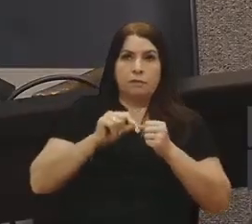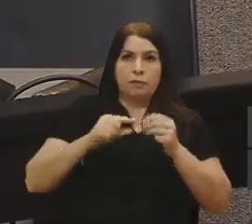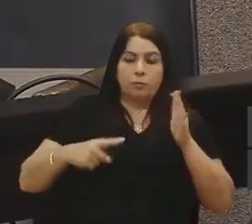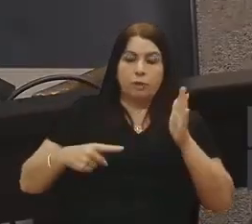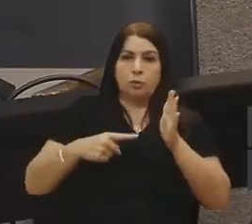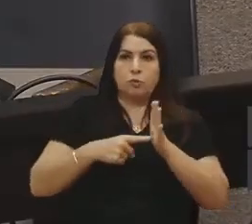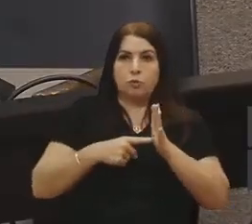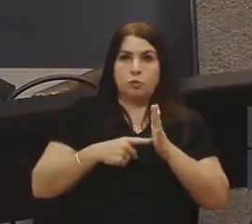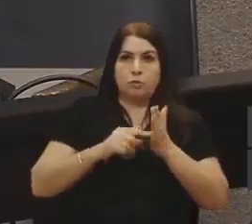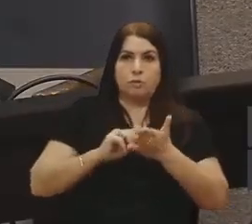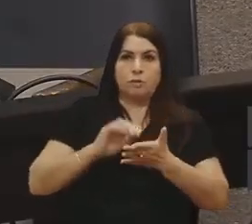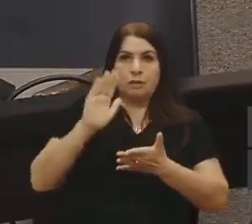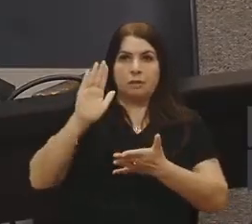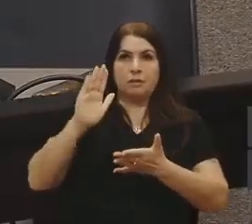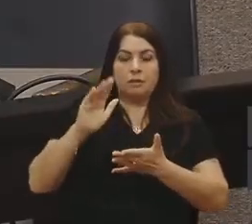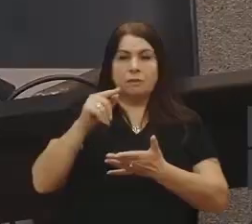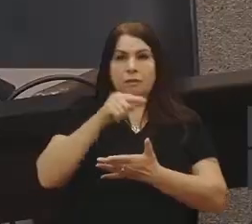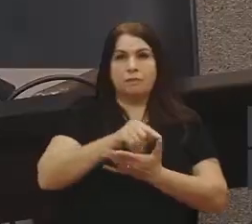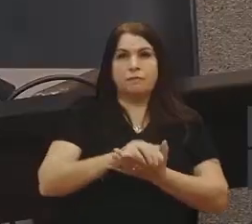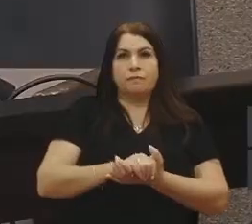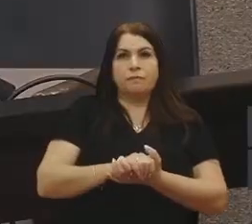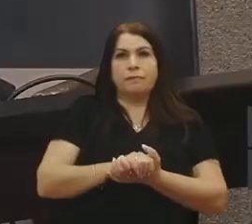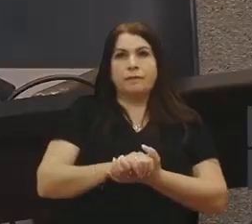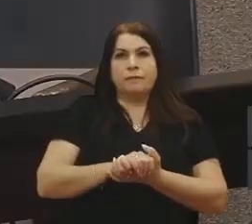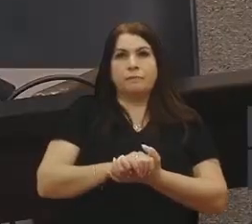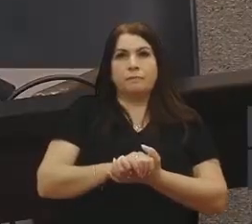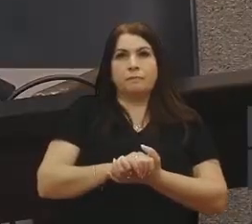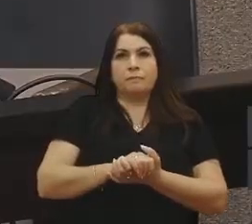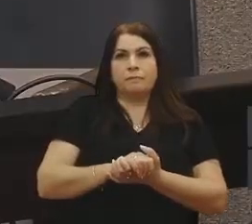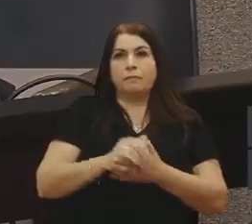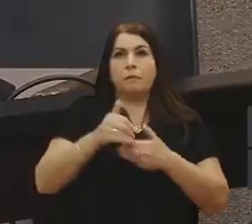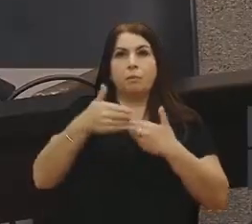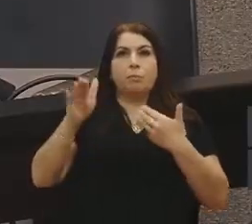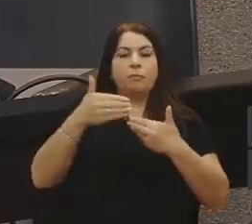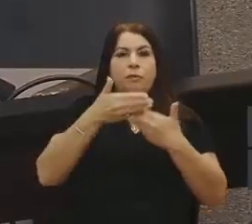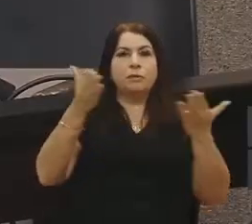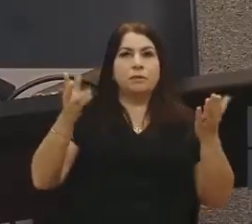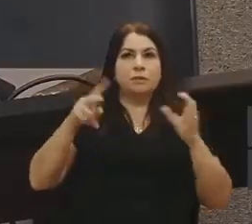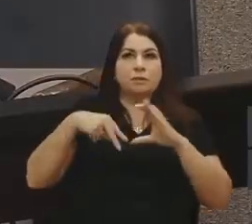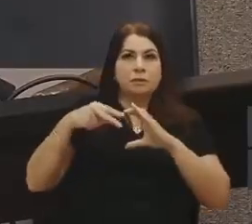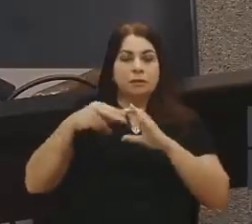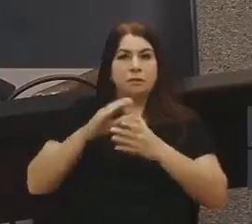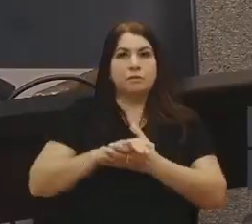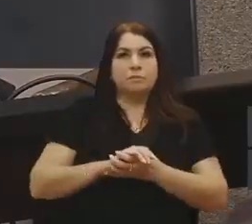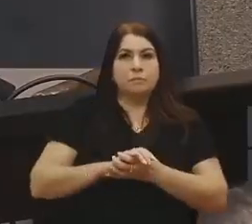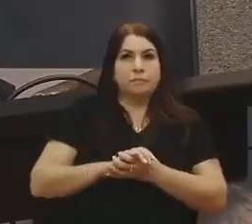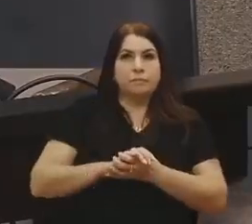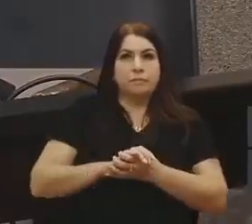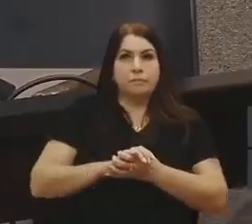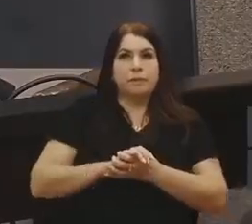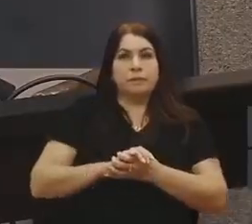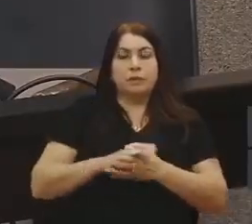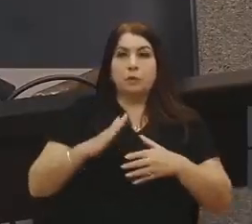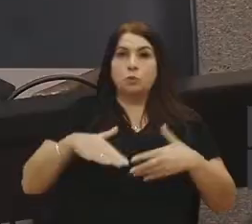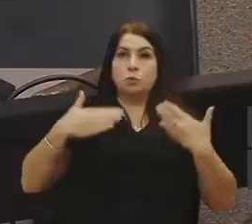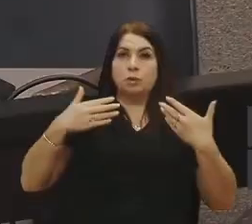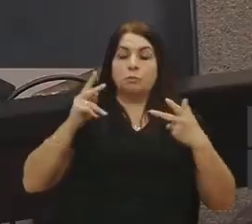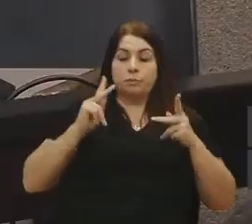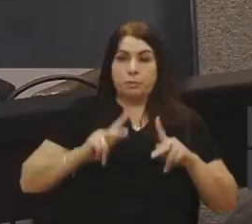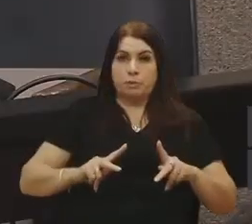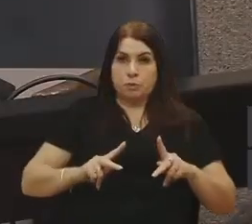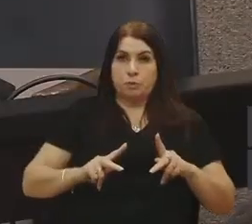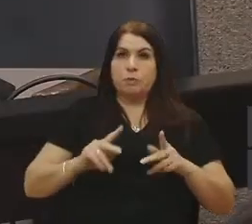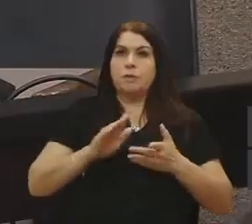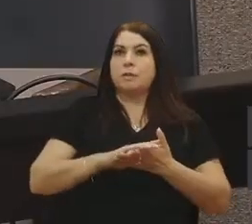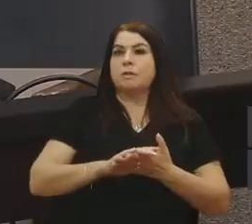denúncia, né, do que a gente falar aqui, né, a bel prazer aqui na Câmara de Vereadores, e até assustar muitas pessoas